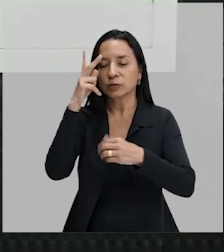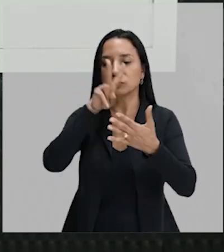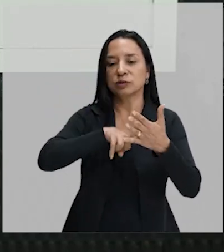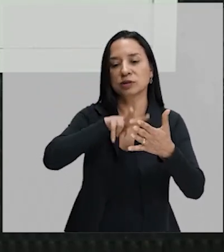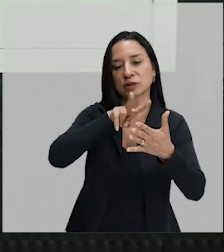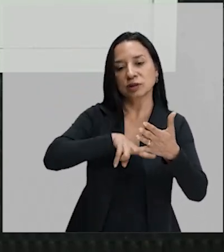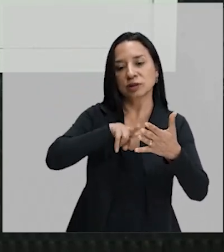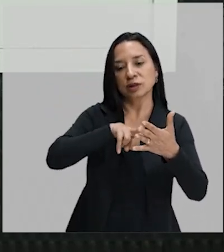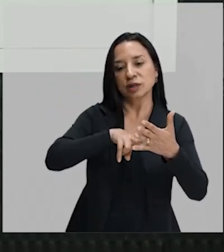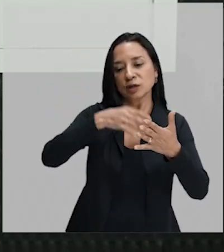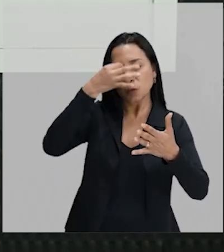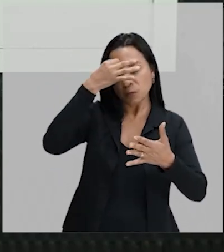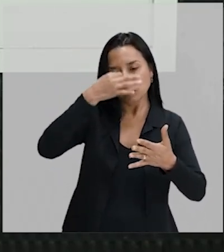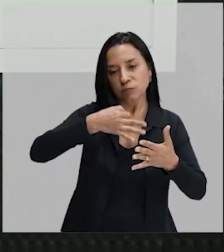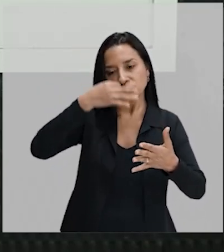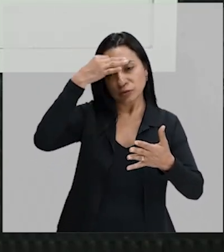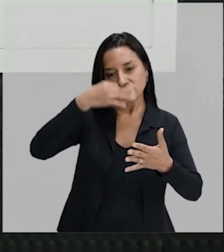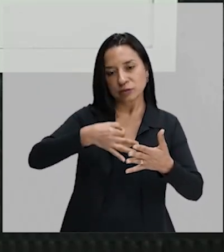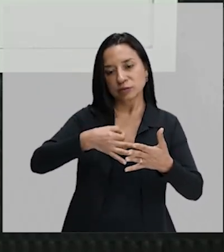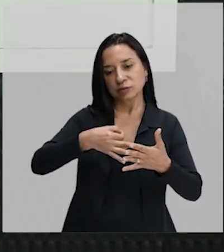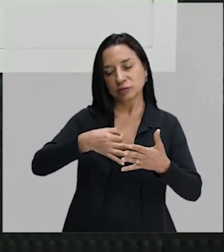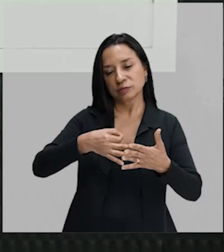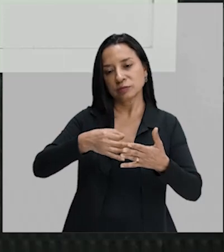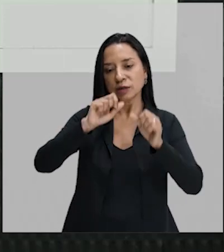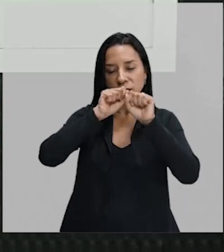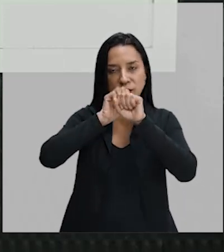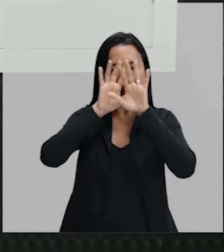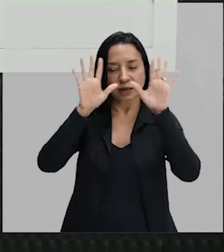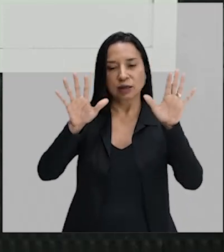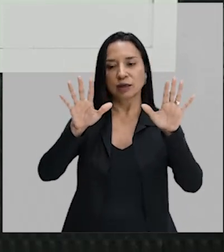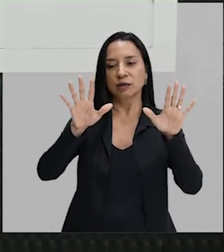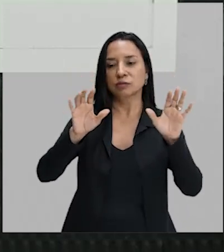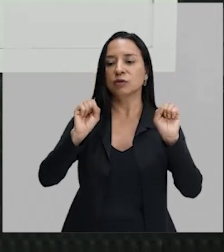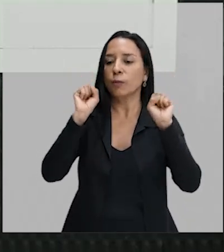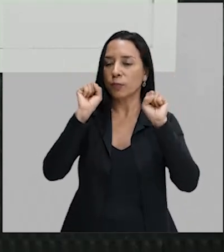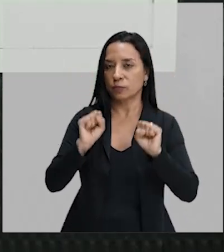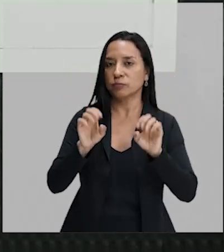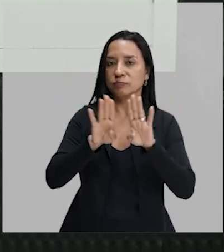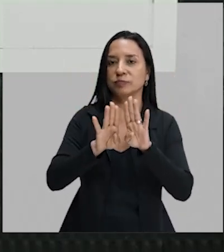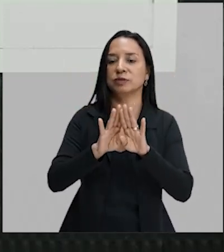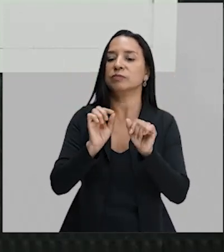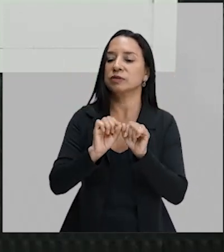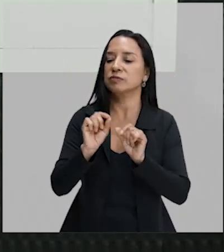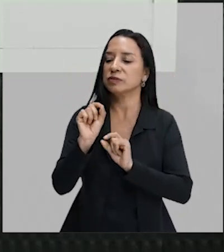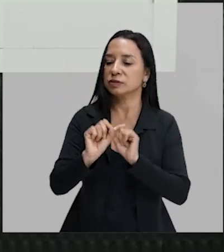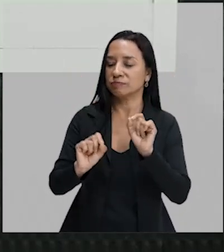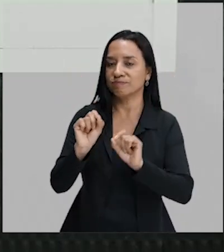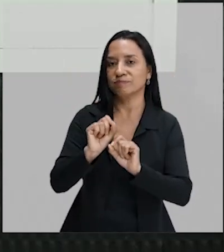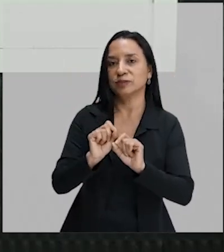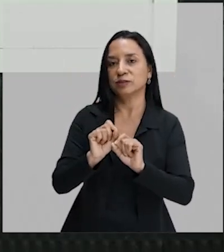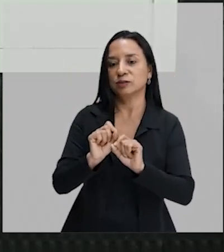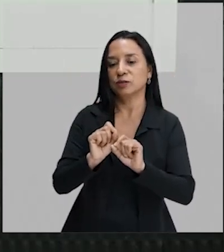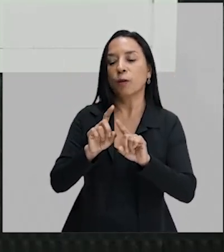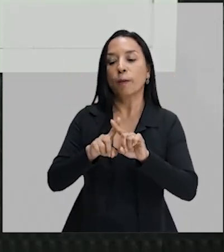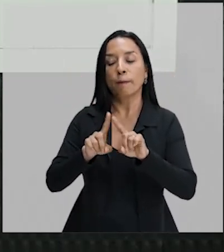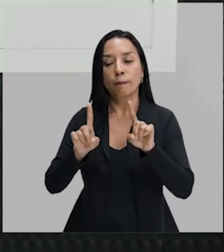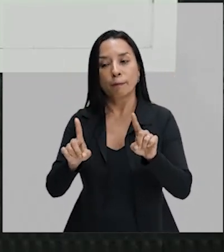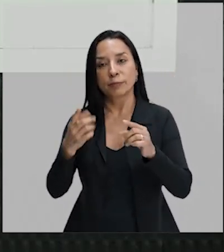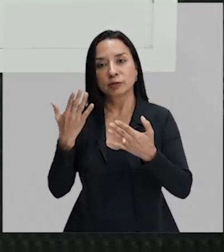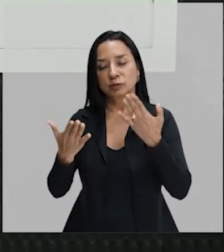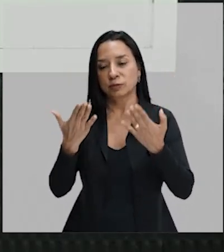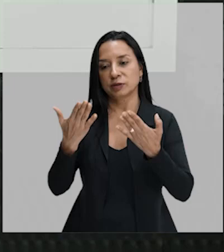a autoridade também faz isso, mas a comparação também nos fornece esta condição.